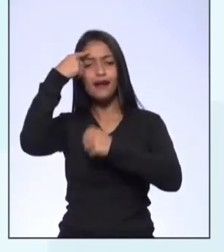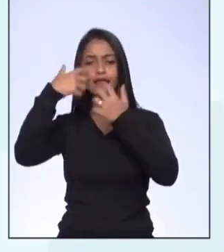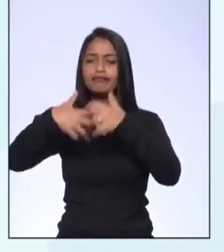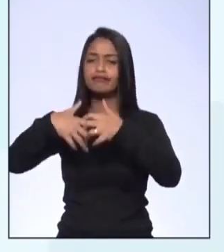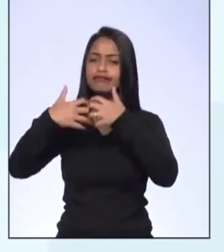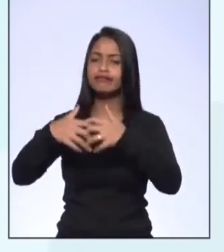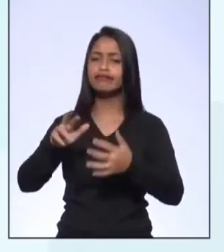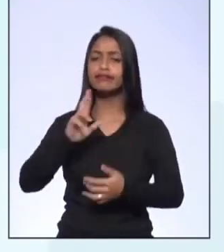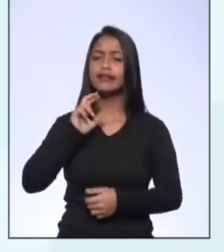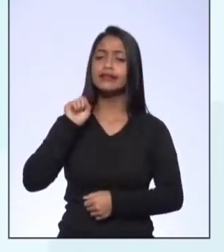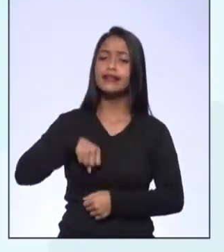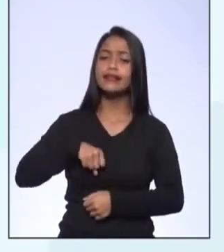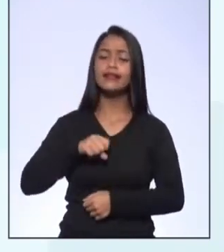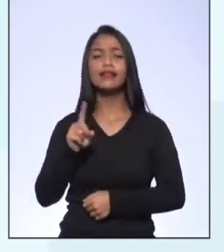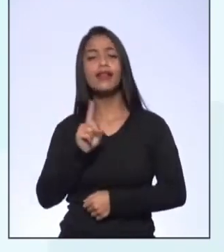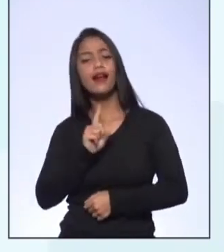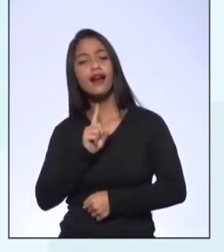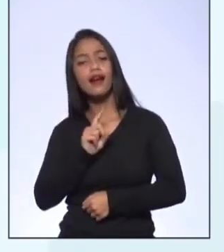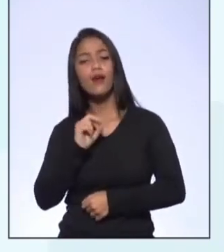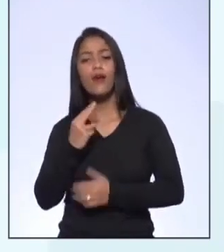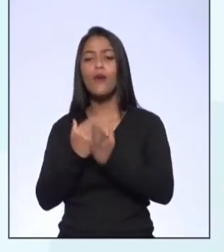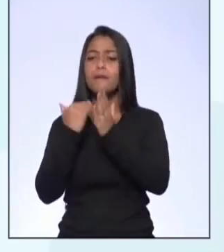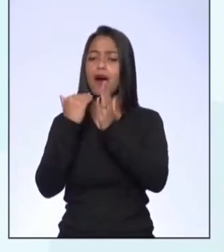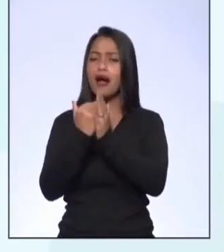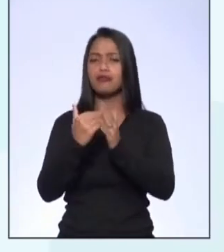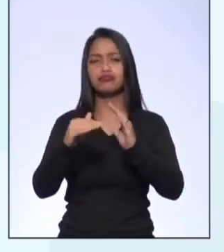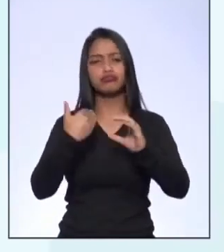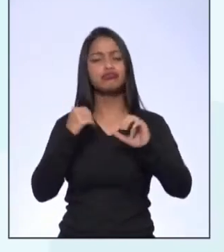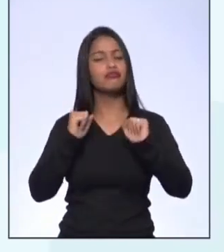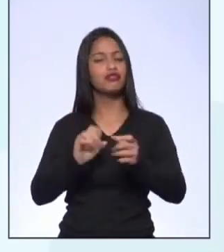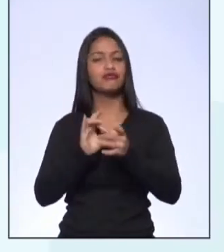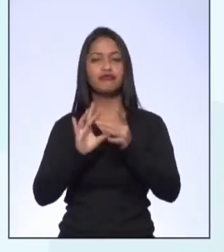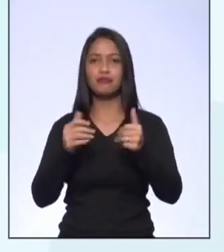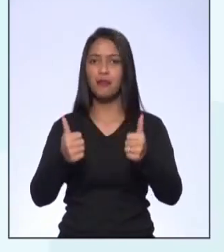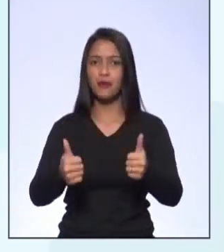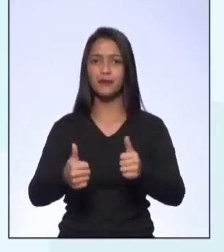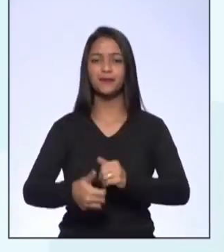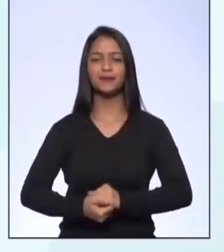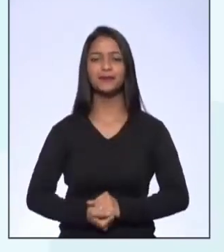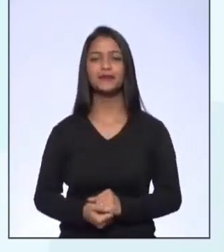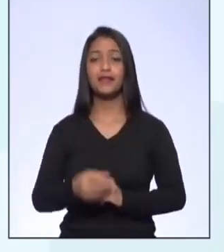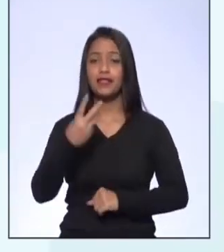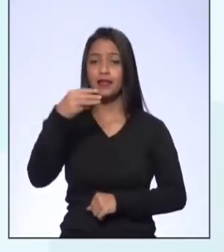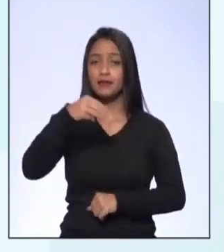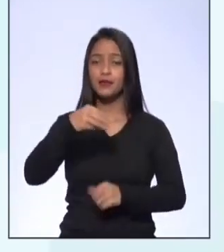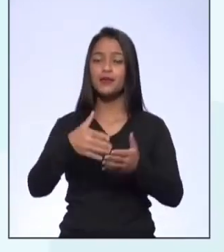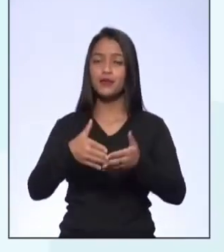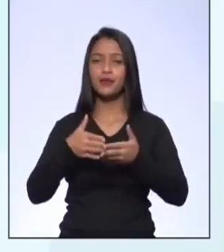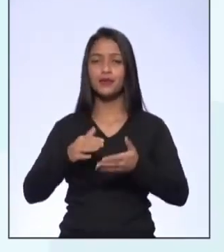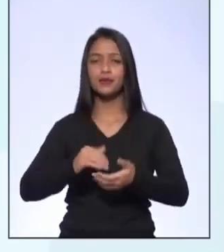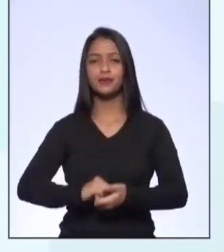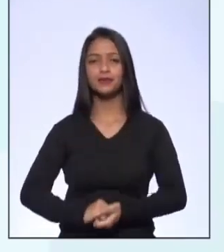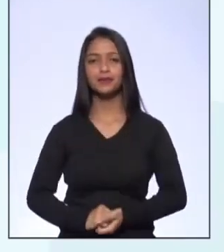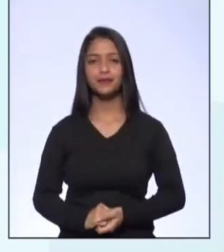responder se sim, se não. Se você quiser colocar mais alguma coisa, pode colocar, tá bom? 3 minutinhos, por favor.